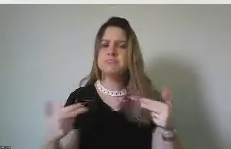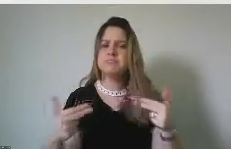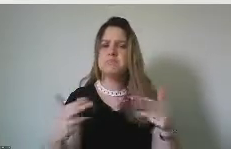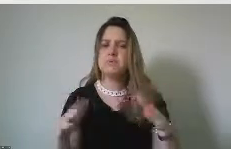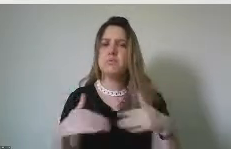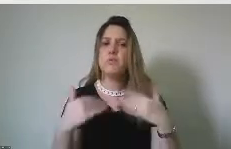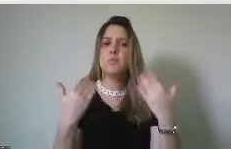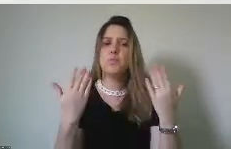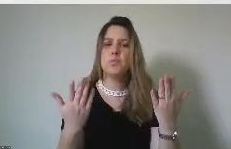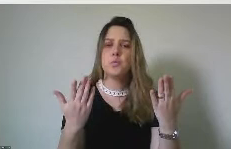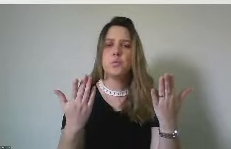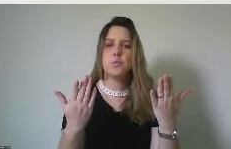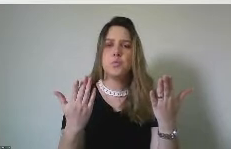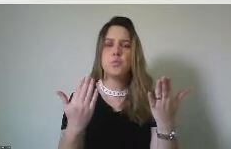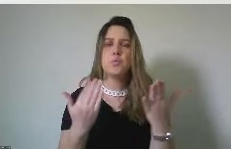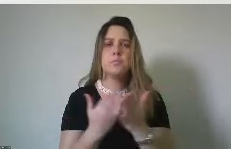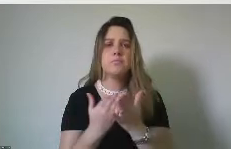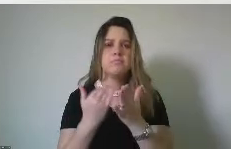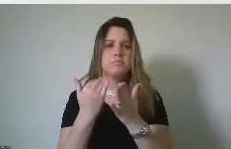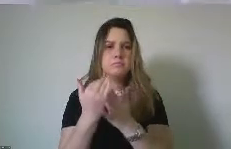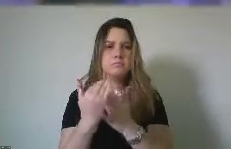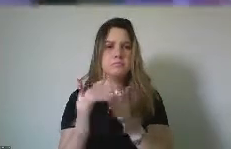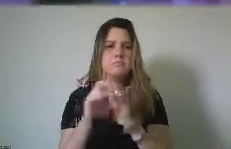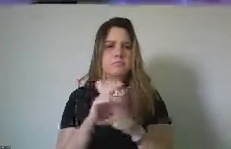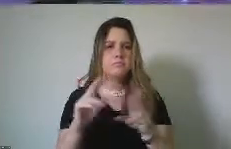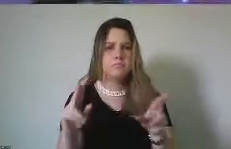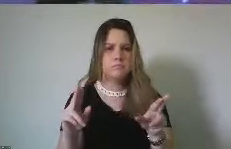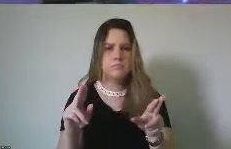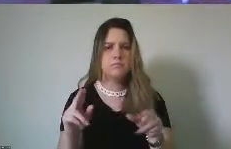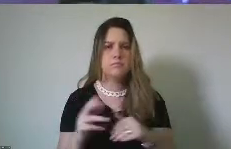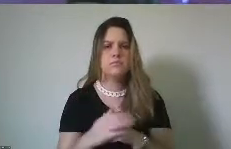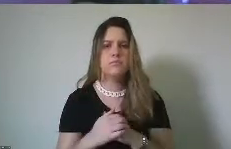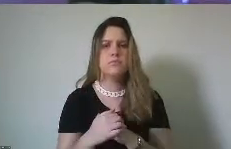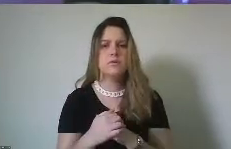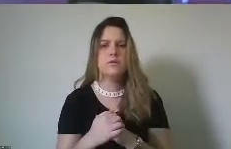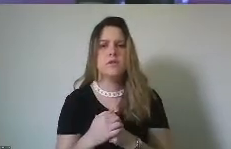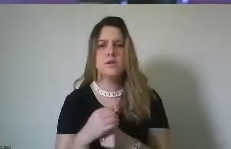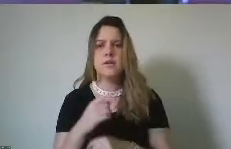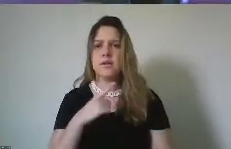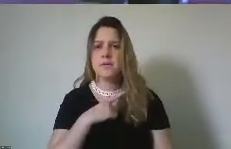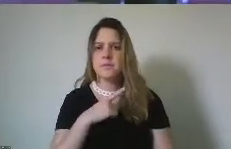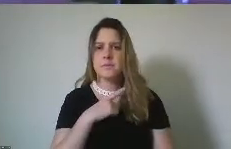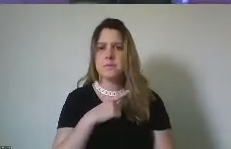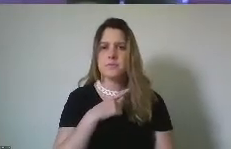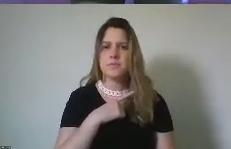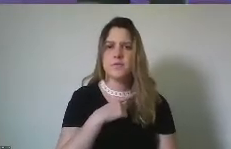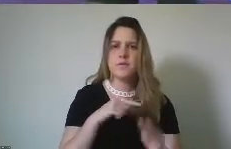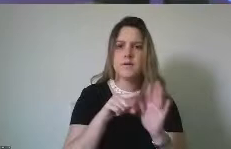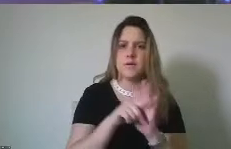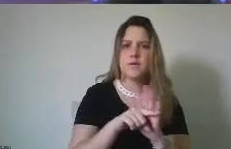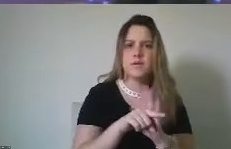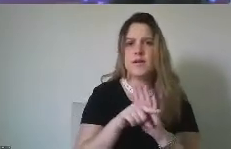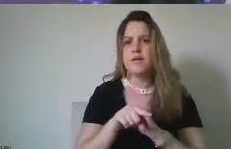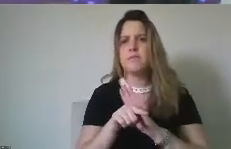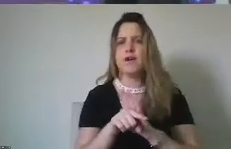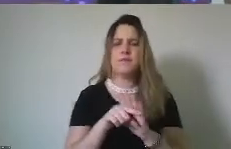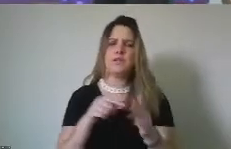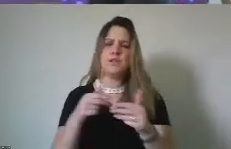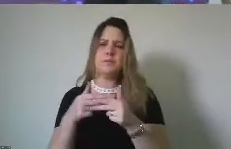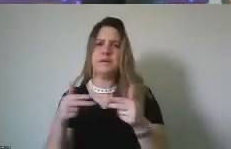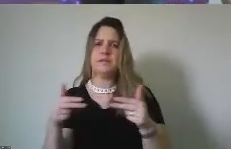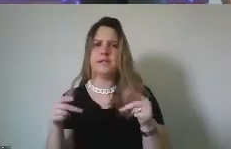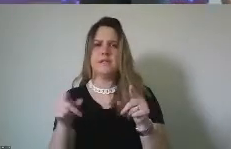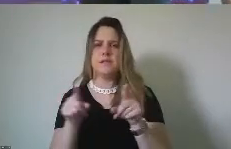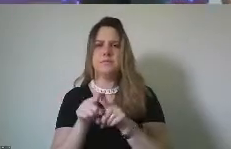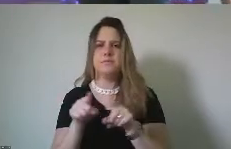quatro quase cinco vezes o que ele investiu ao passo que se tivesse feito esse mesmo investimento no CDI não teria chegado